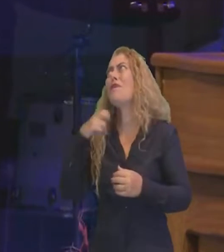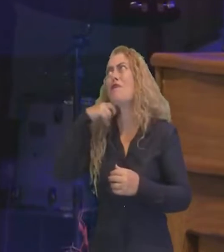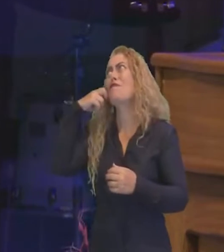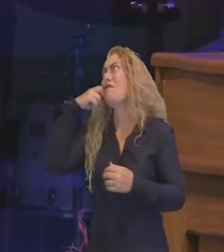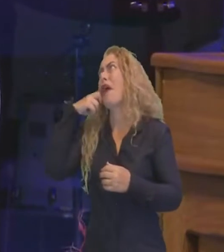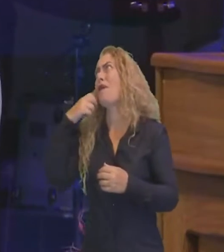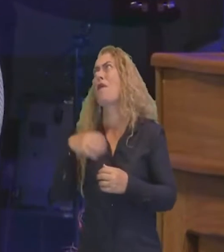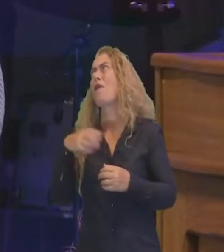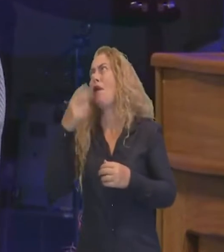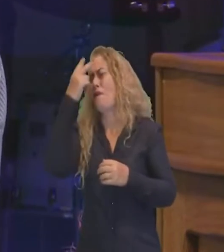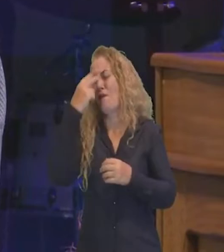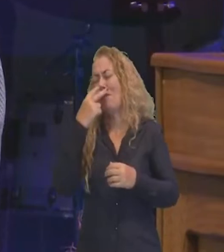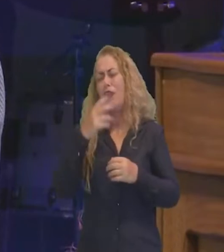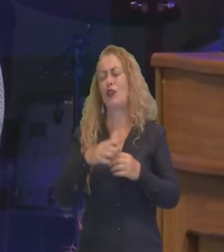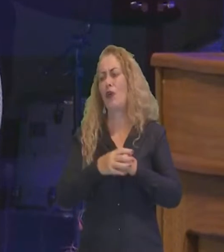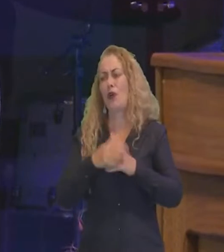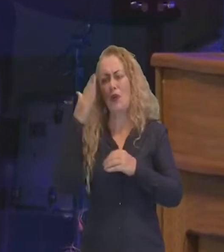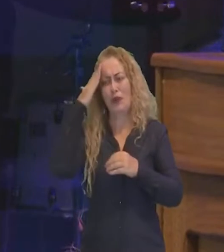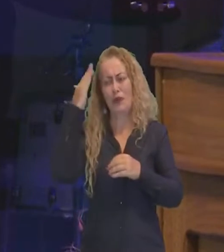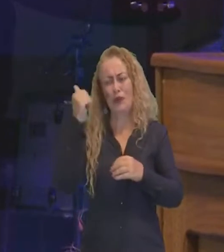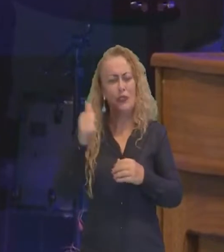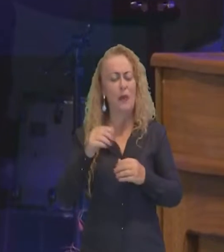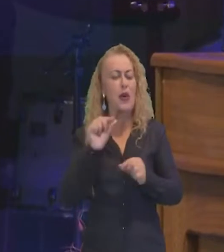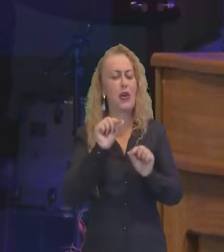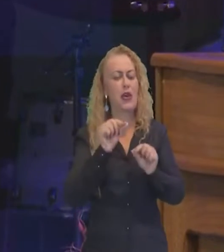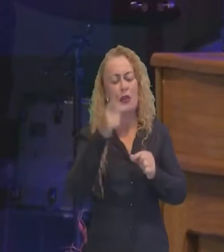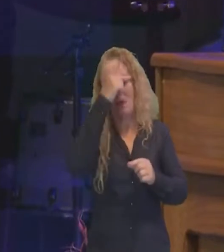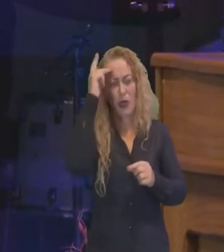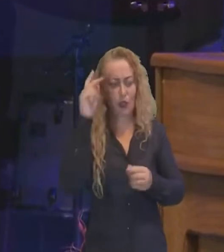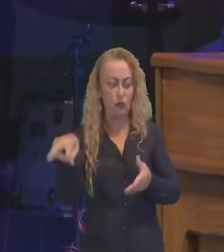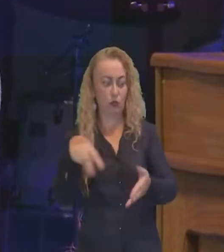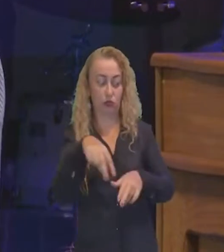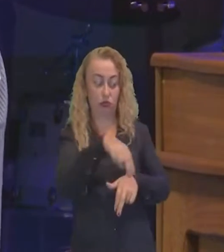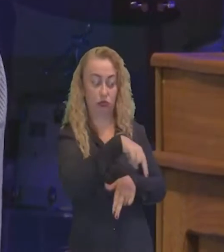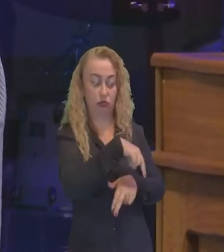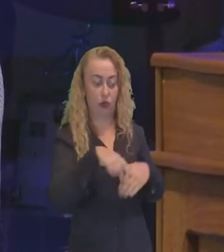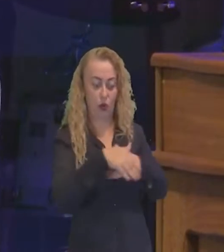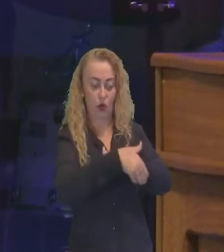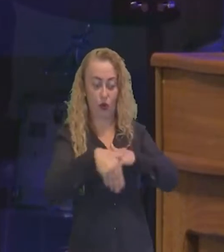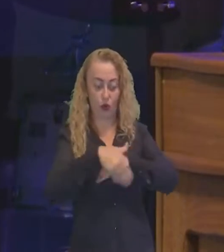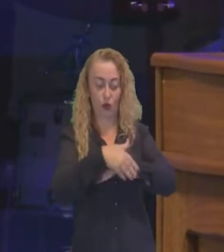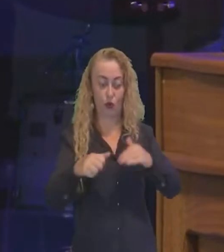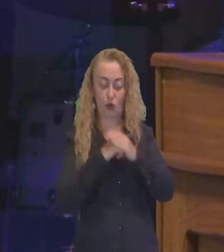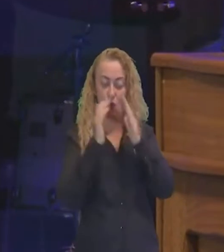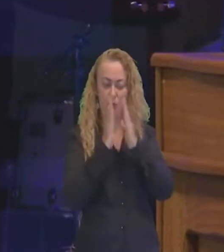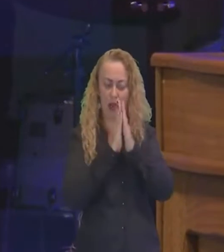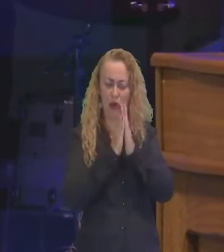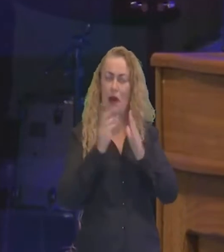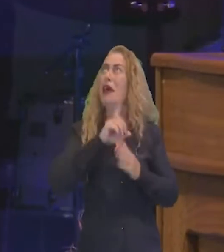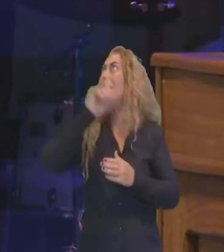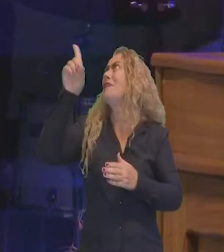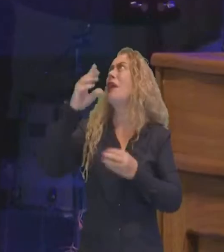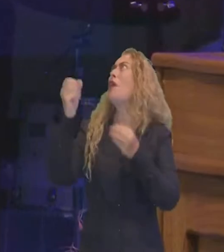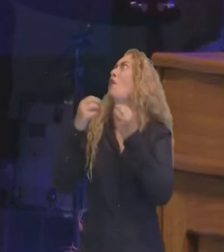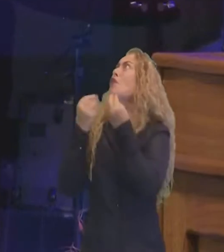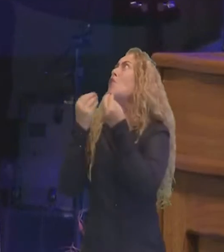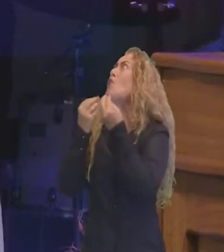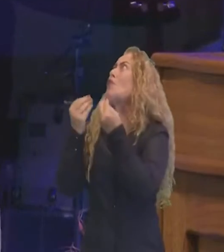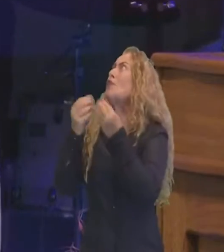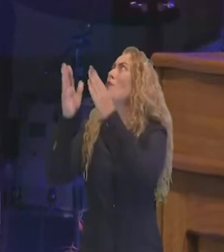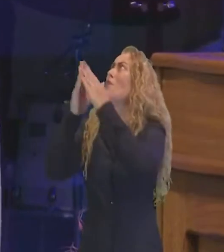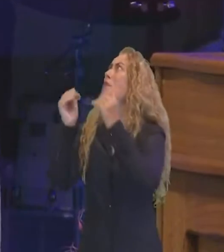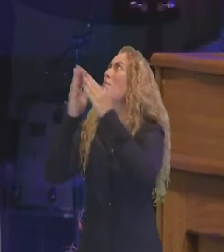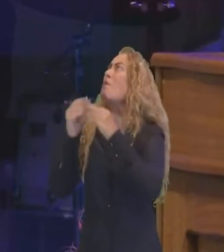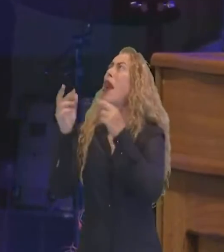o Senhor vai me fazer passar um constrangimento danado. Deus, o Senhor está contra mim, o que é que eu fiz com o